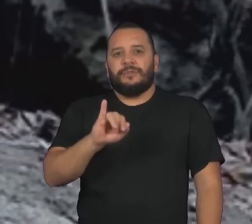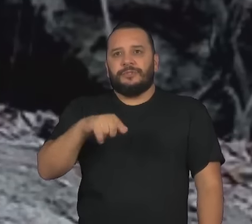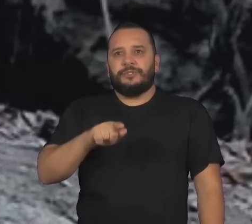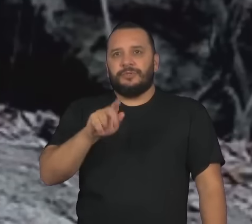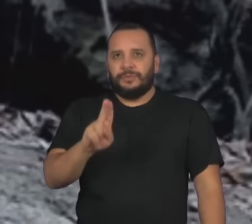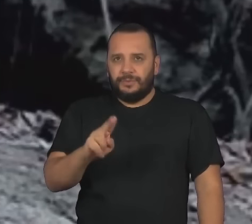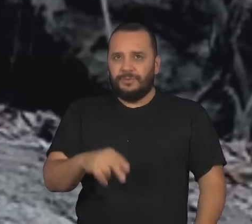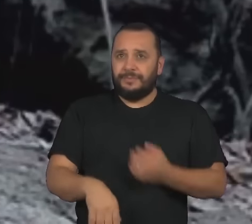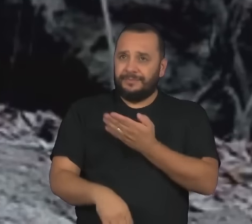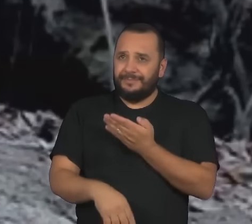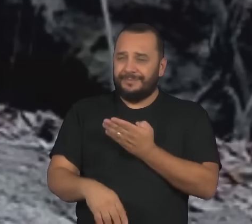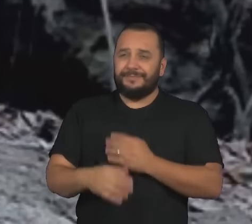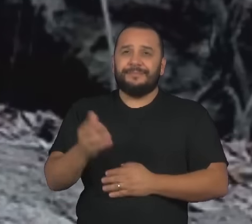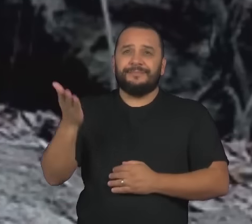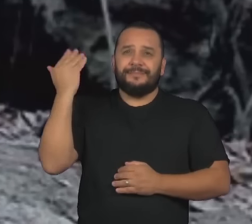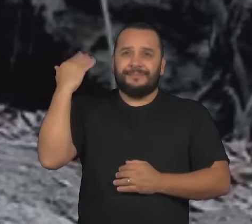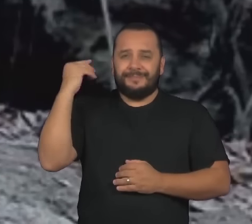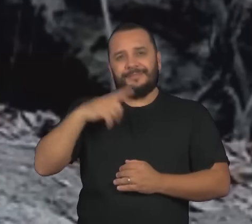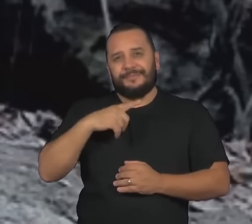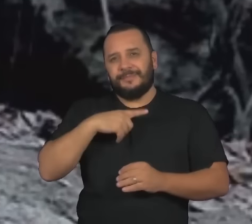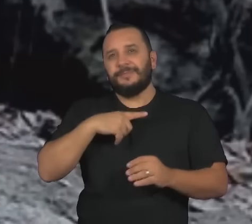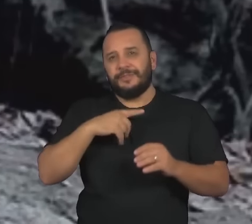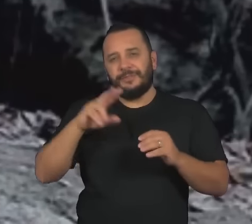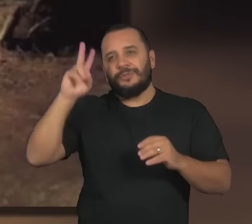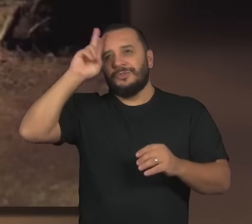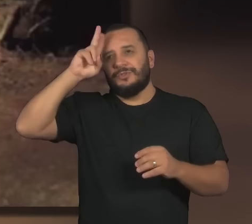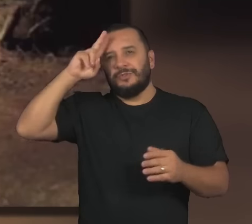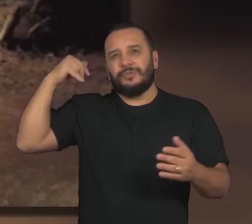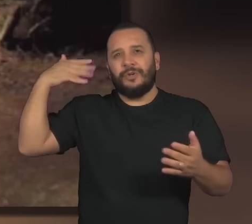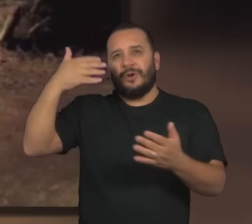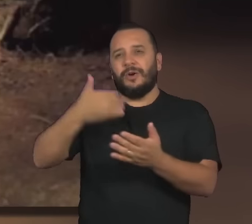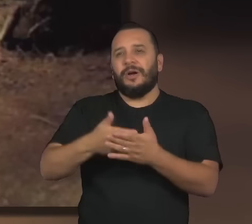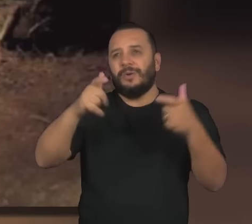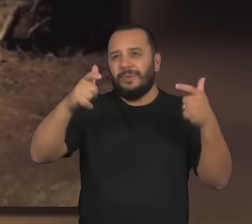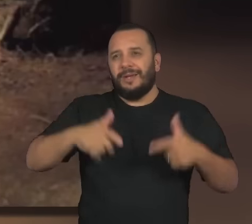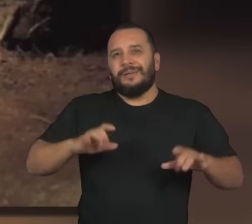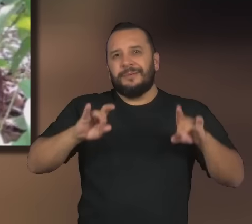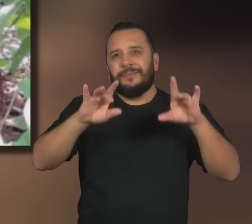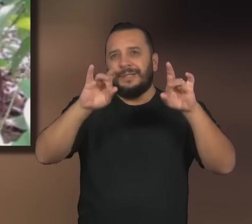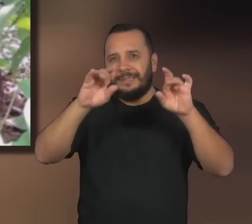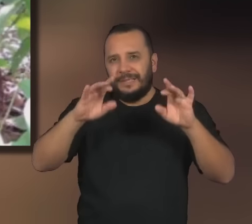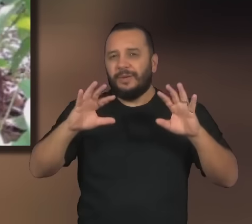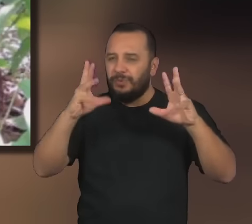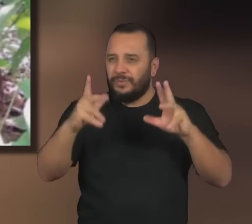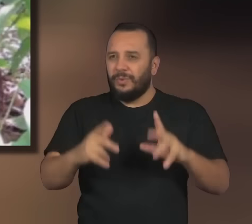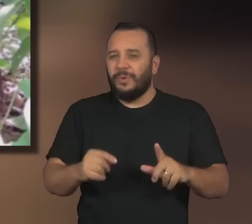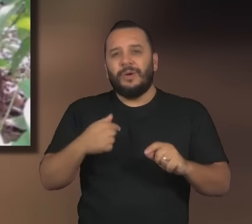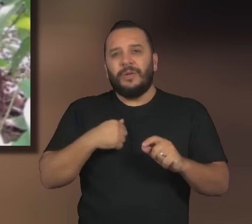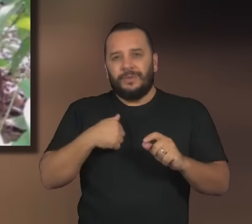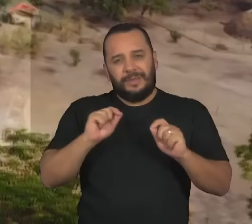A caverna que guardava registros antigos da história era o endereço de todos os rituais do povo